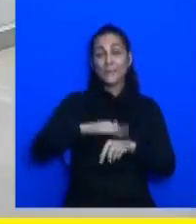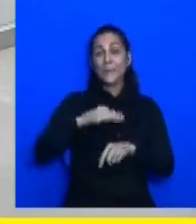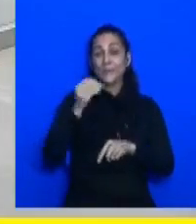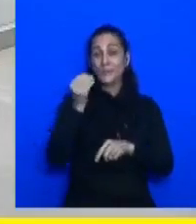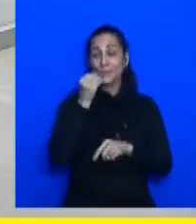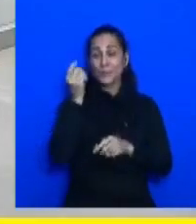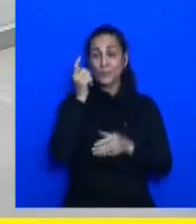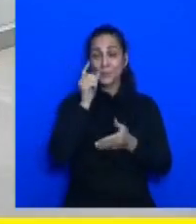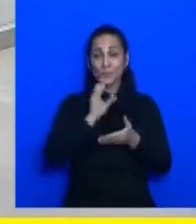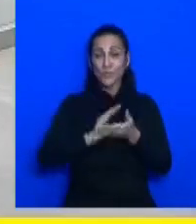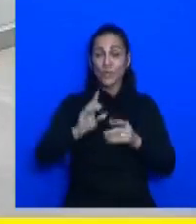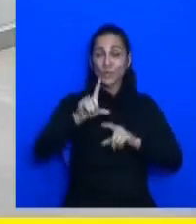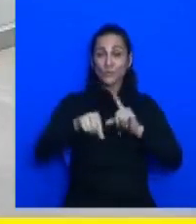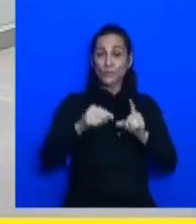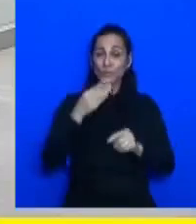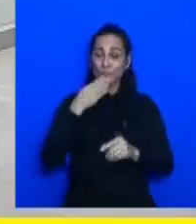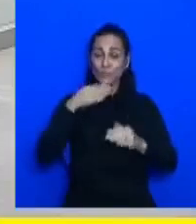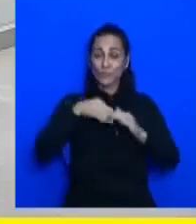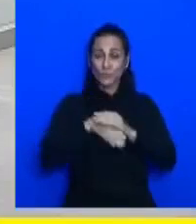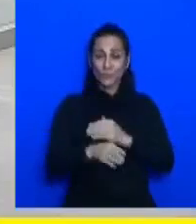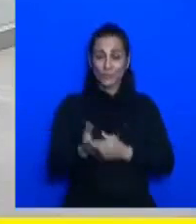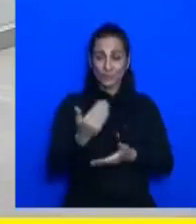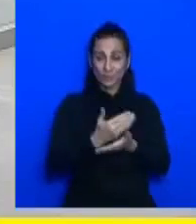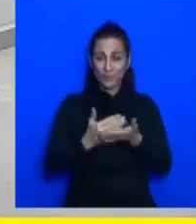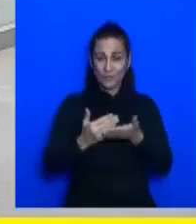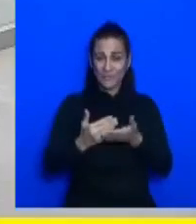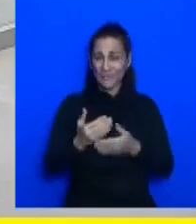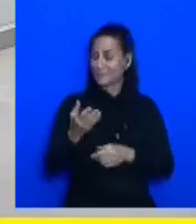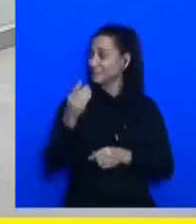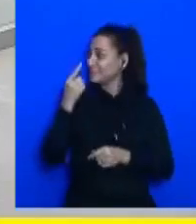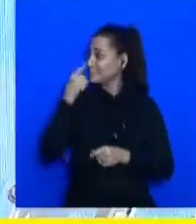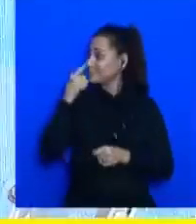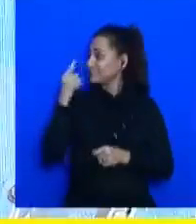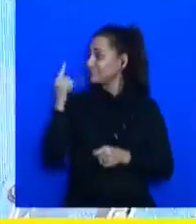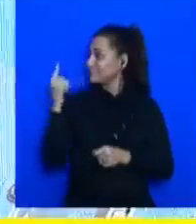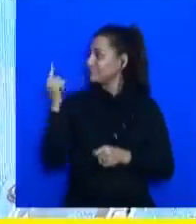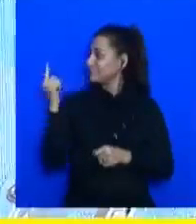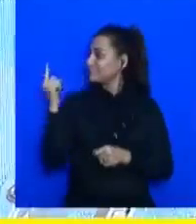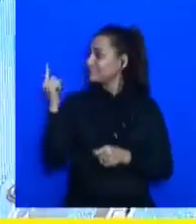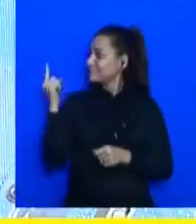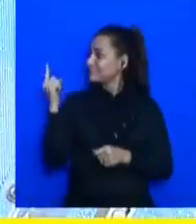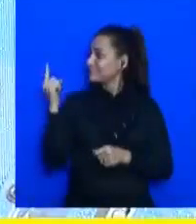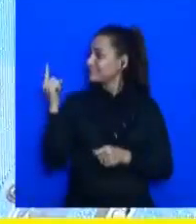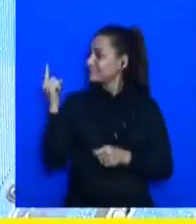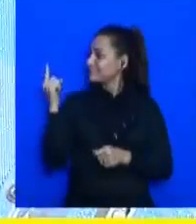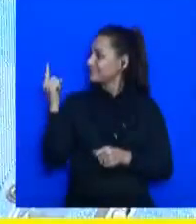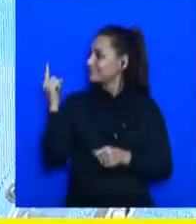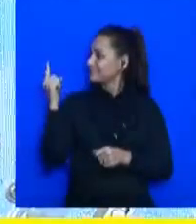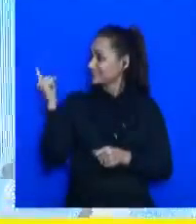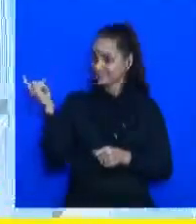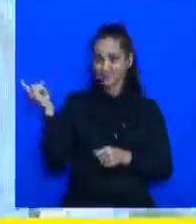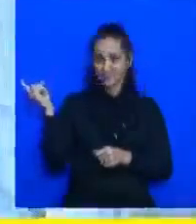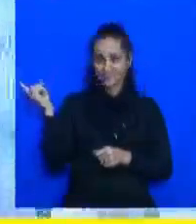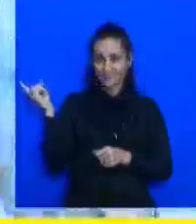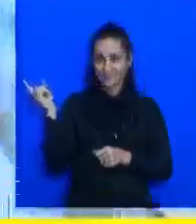então ao sorteio do Time do Coração. Bolas posicionadas, valendo!